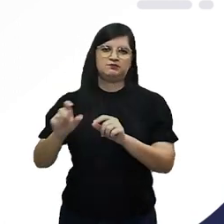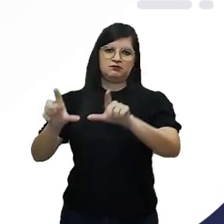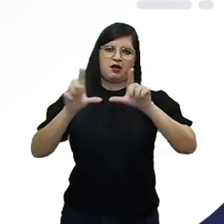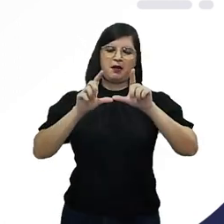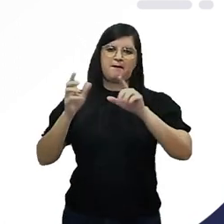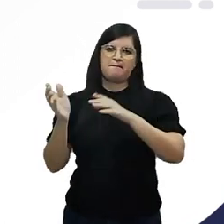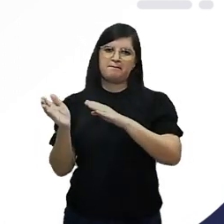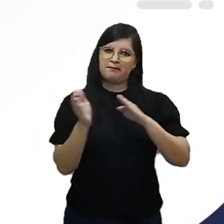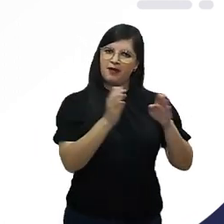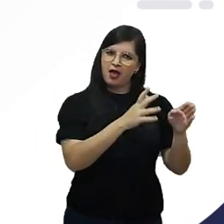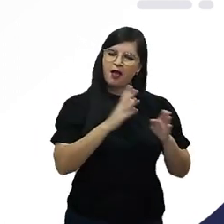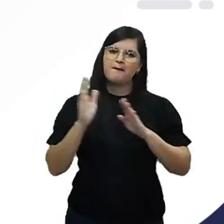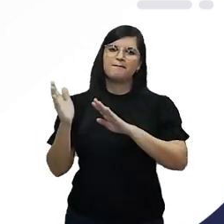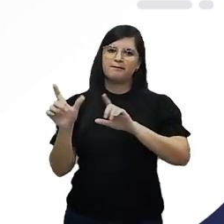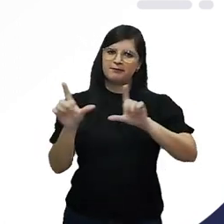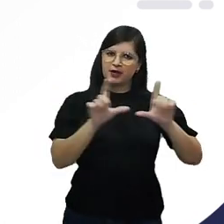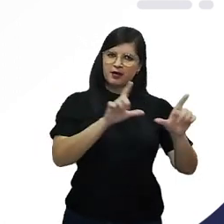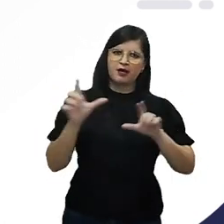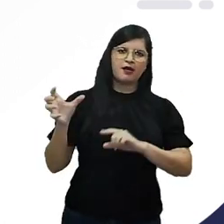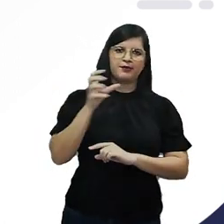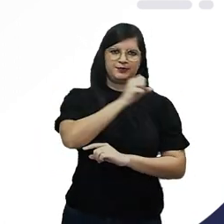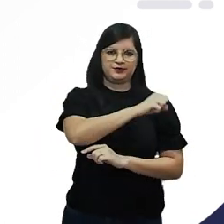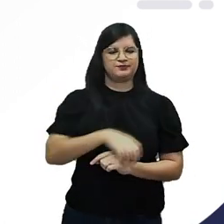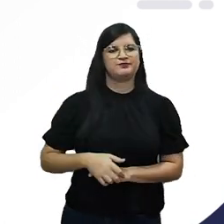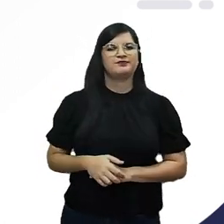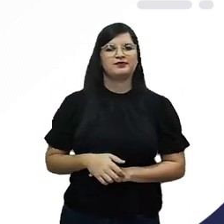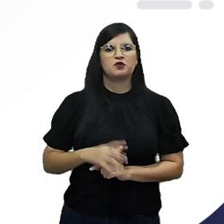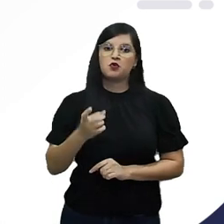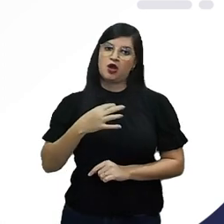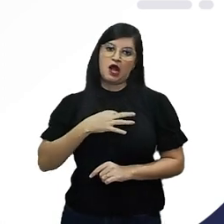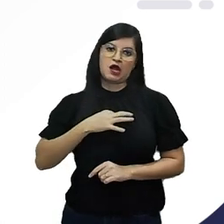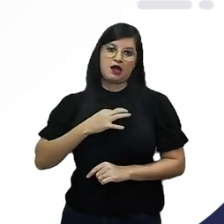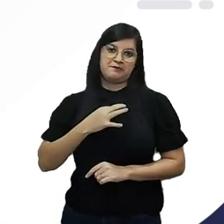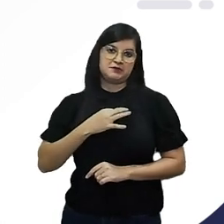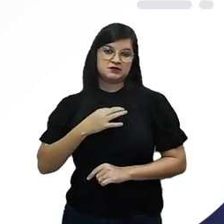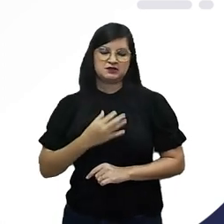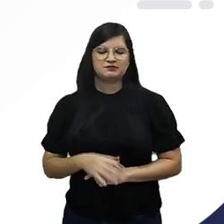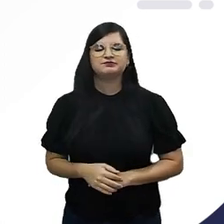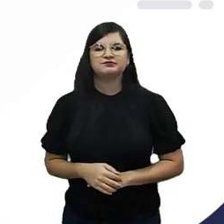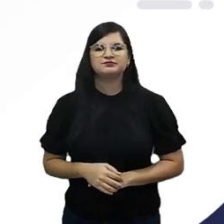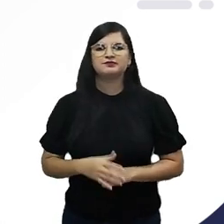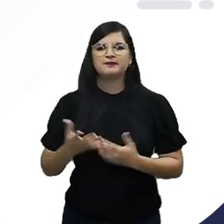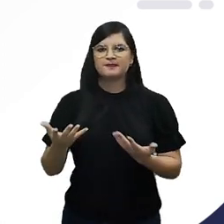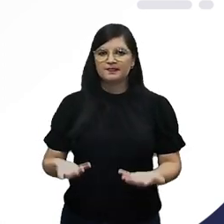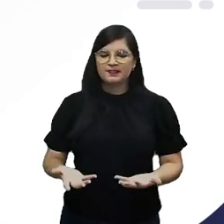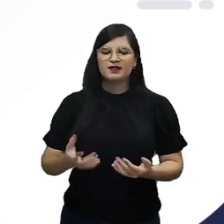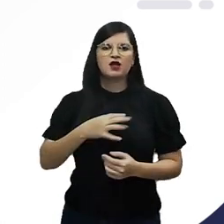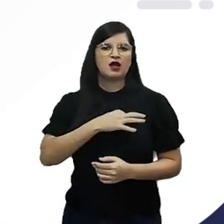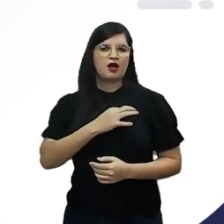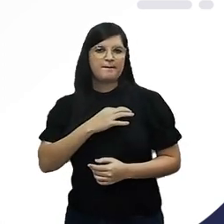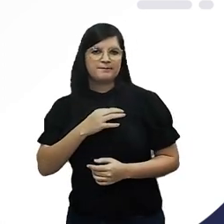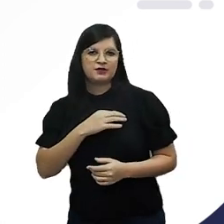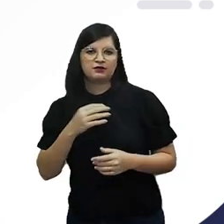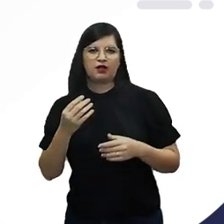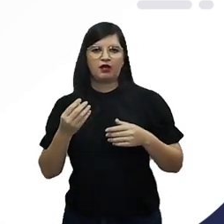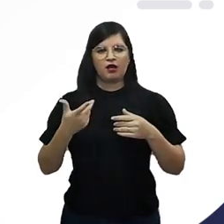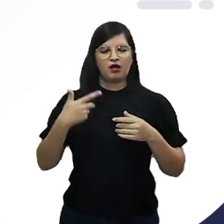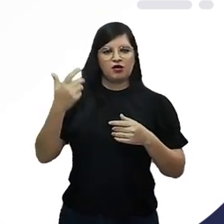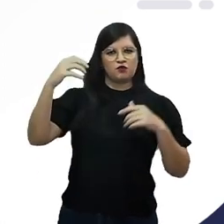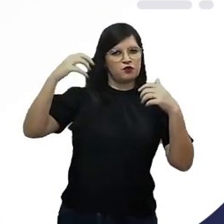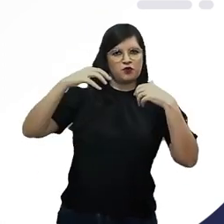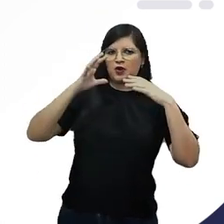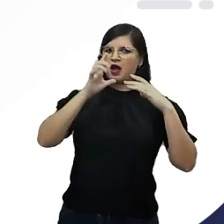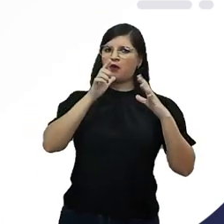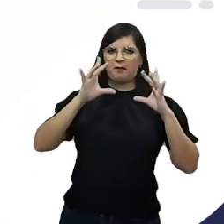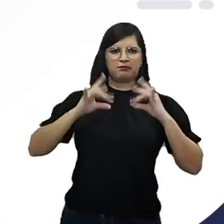slides mais rapidamente e tal. Imagina que fosse falar dessa camisa aqui, né? Se é uma camisa que é impermeável, que é uma camisa que